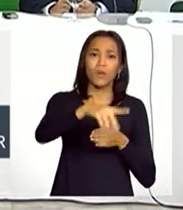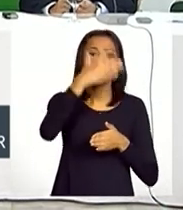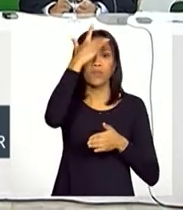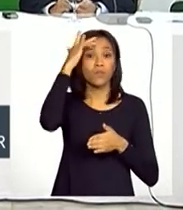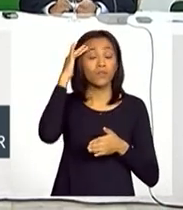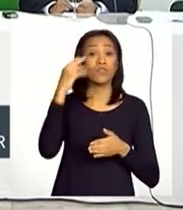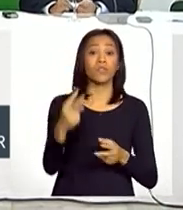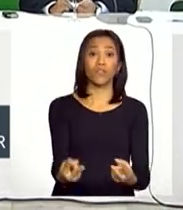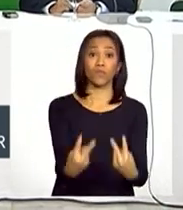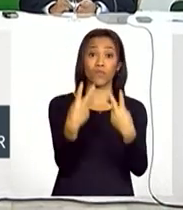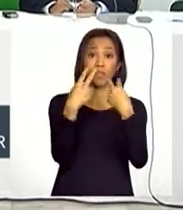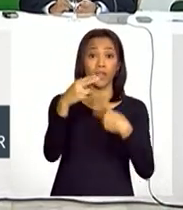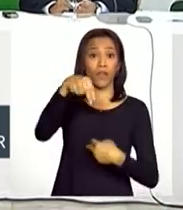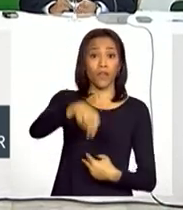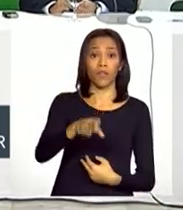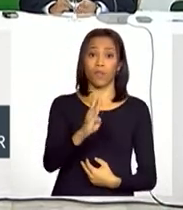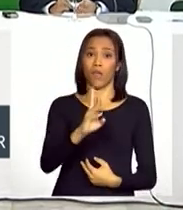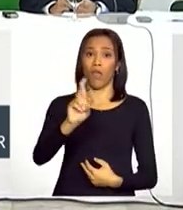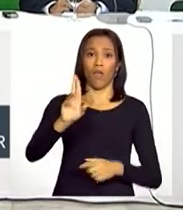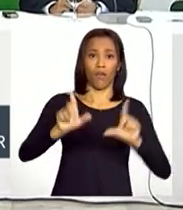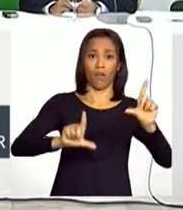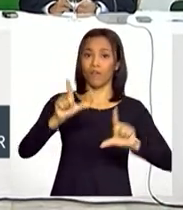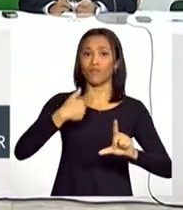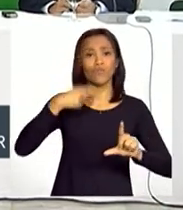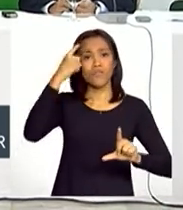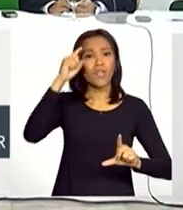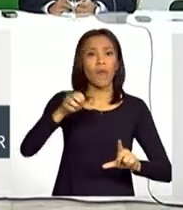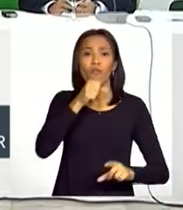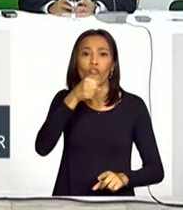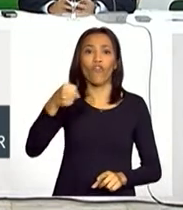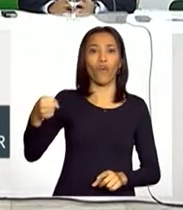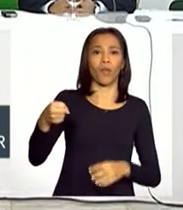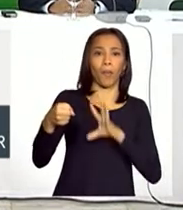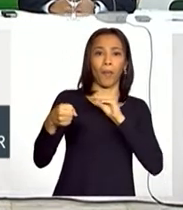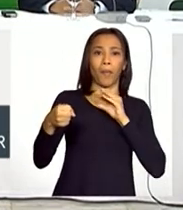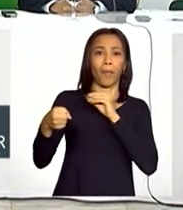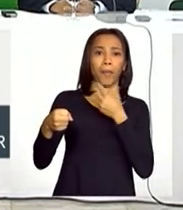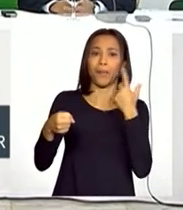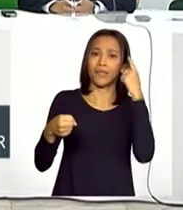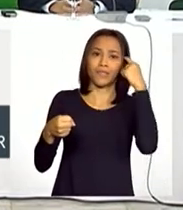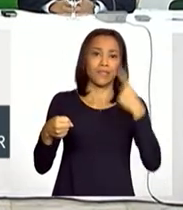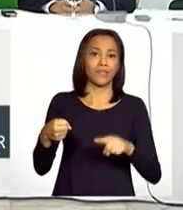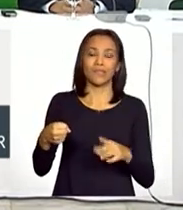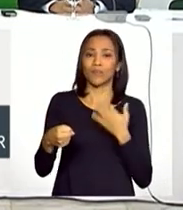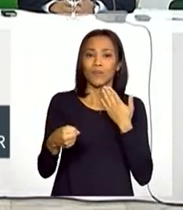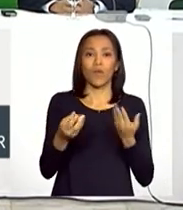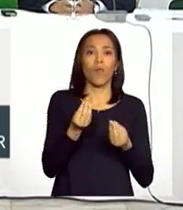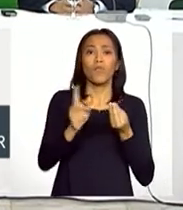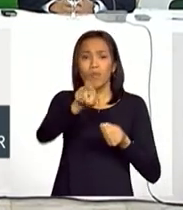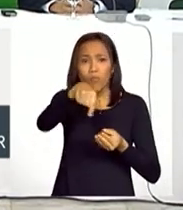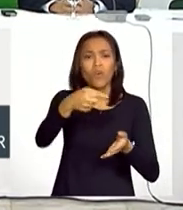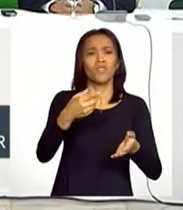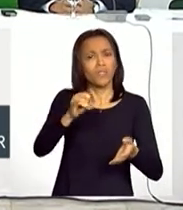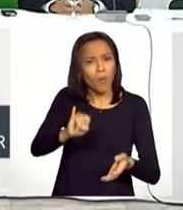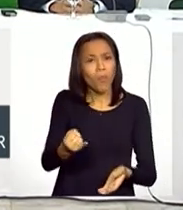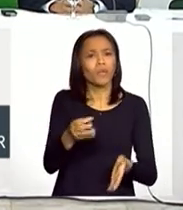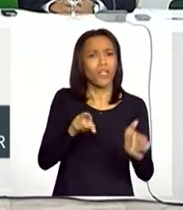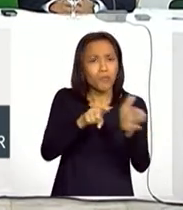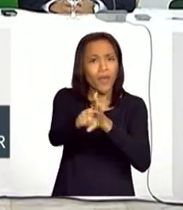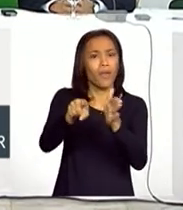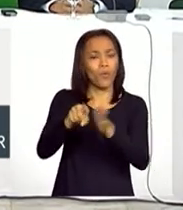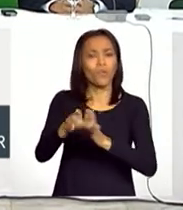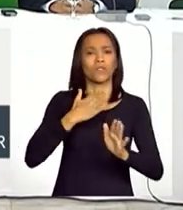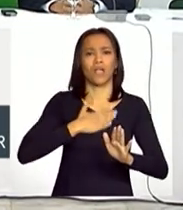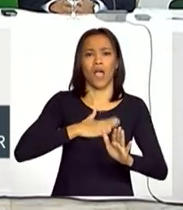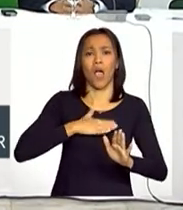assistindo pela NBR não sabe o que vocês estão perguntando fora do microfone é só aguardar que vocês terem uma oportunidade de fazer a pergunta de vocês não precisa atropelar que